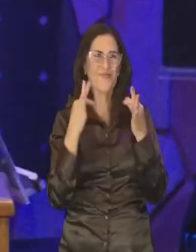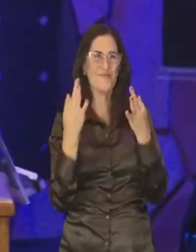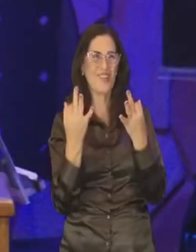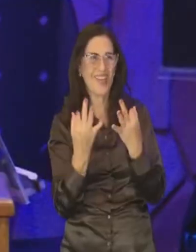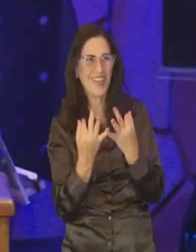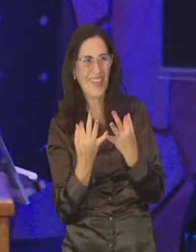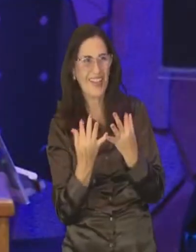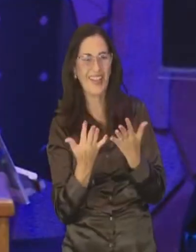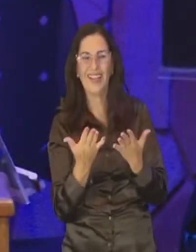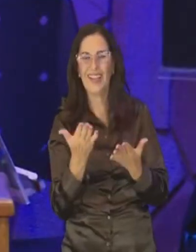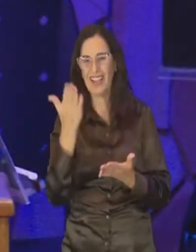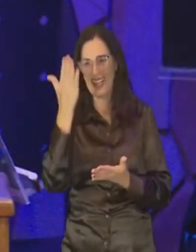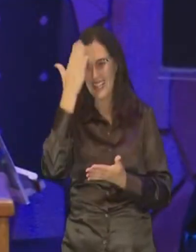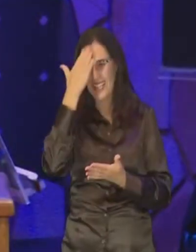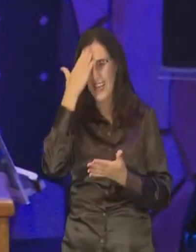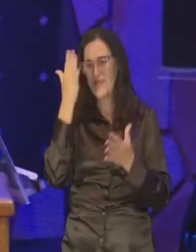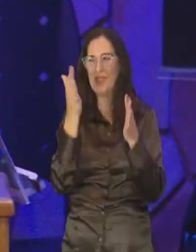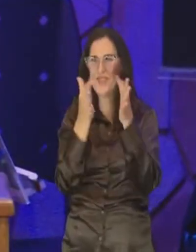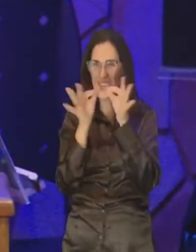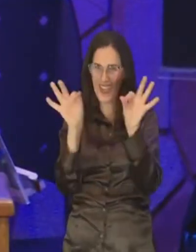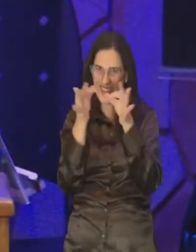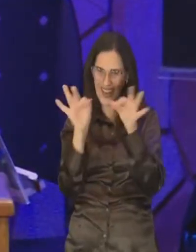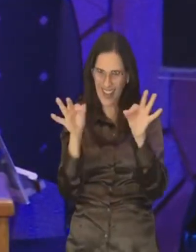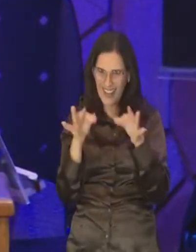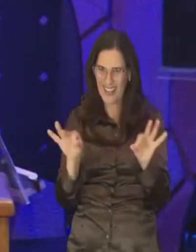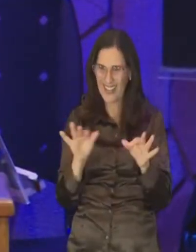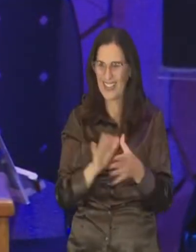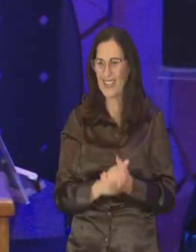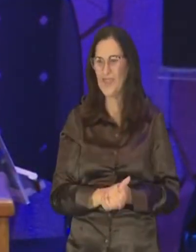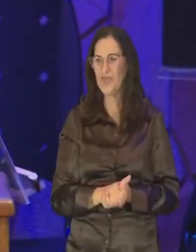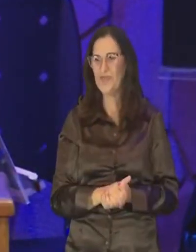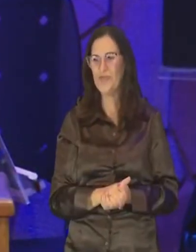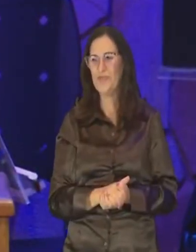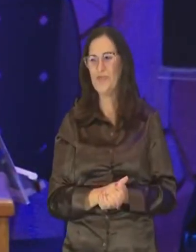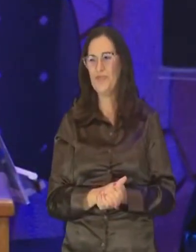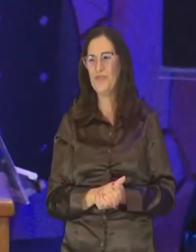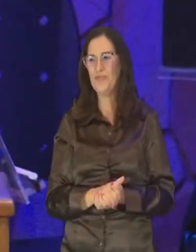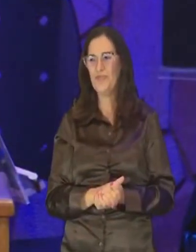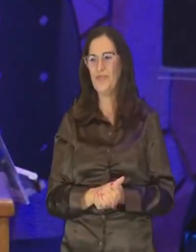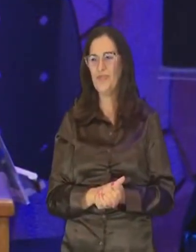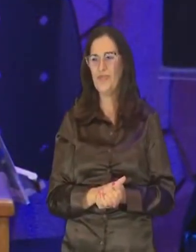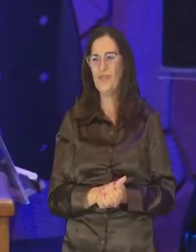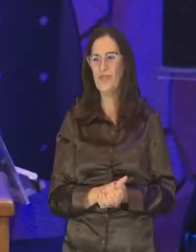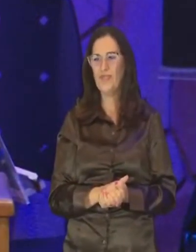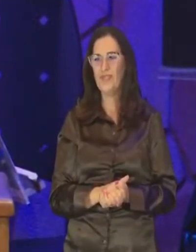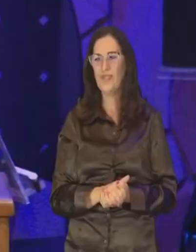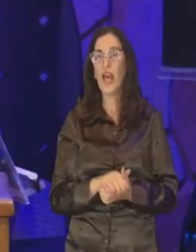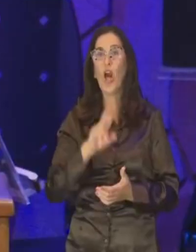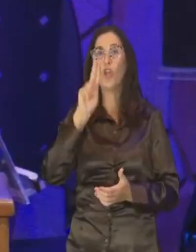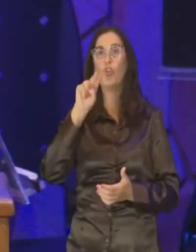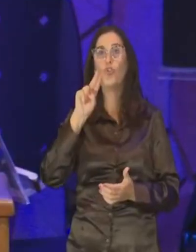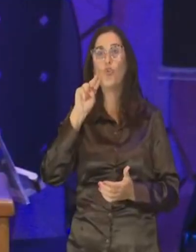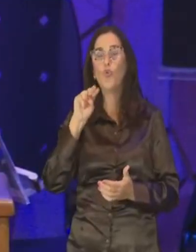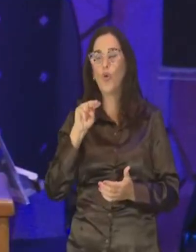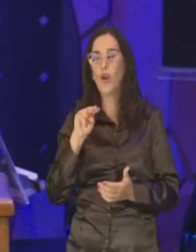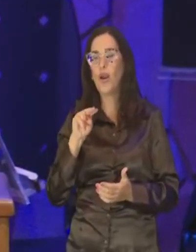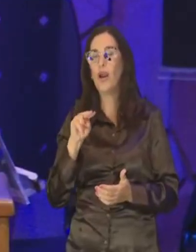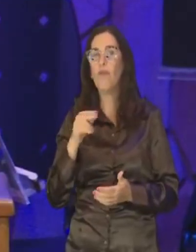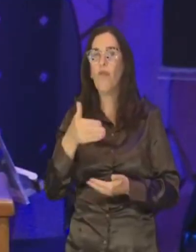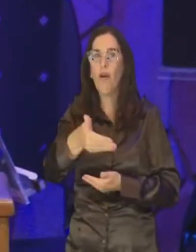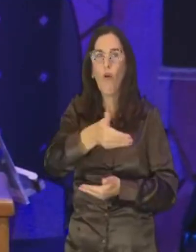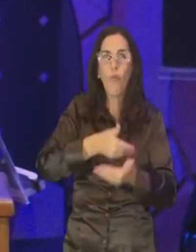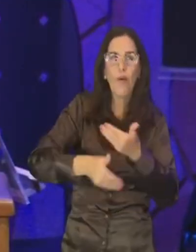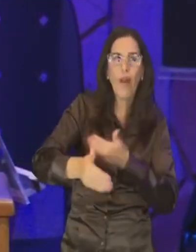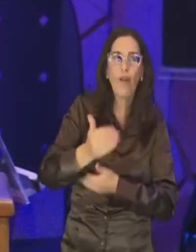saiba desses detalhes, né, Joyce? que nunca foram compartilhados com